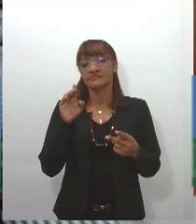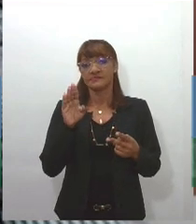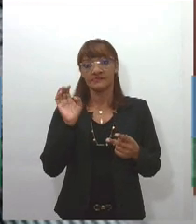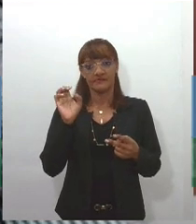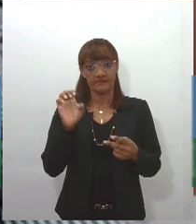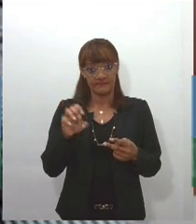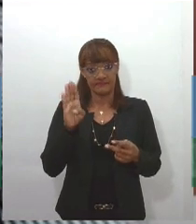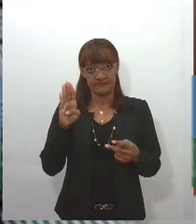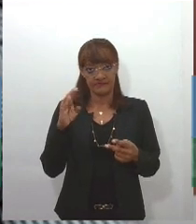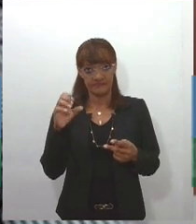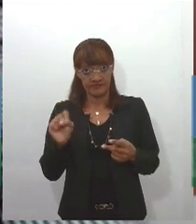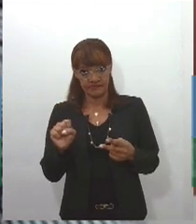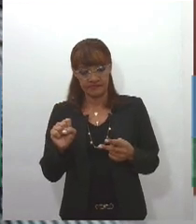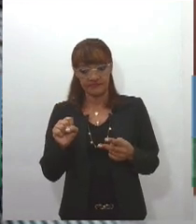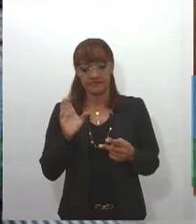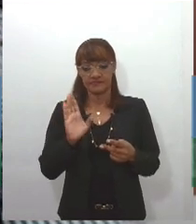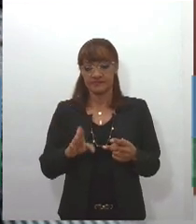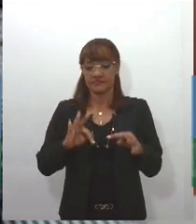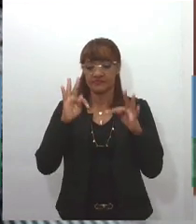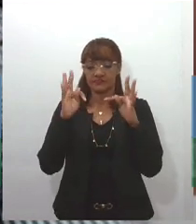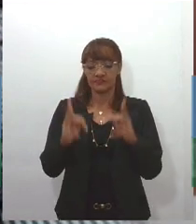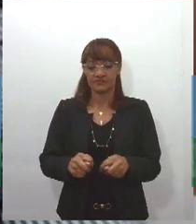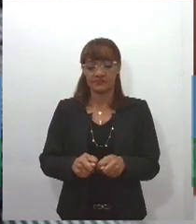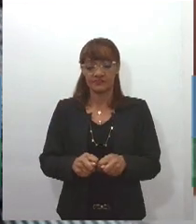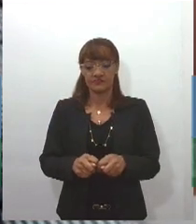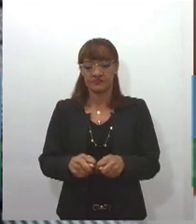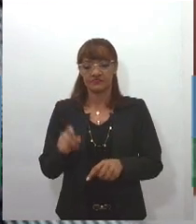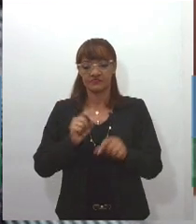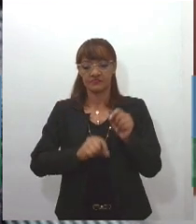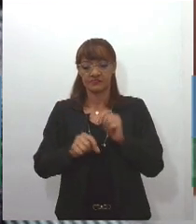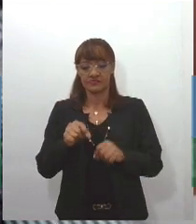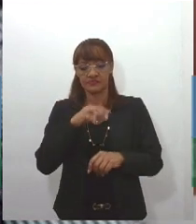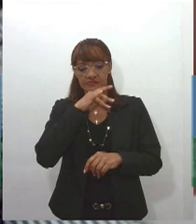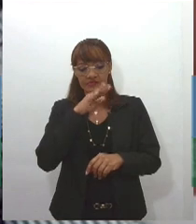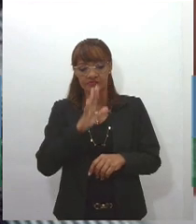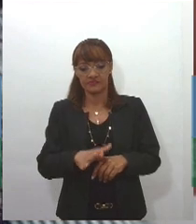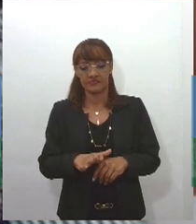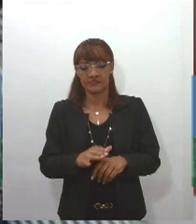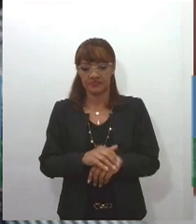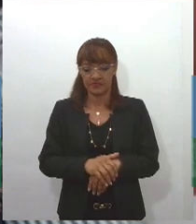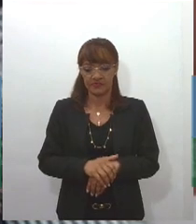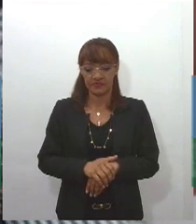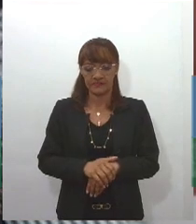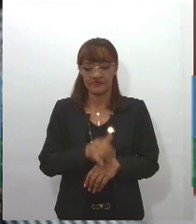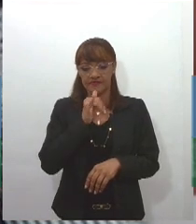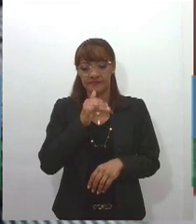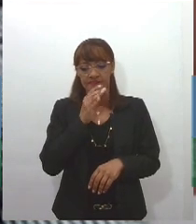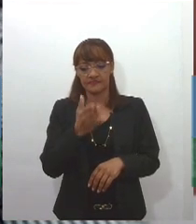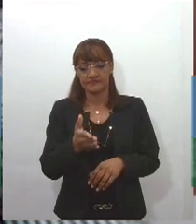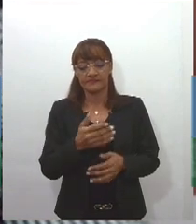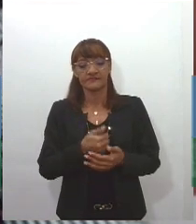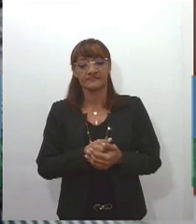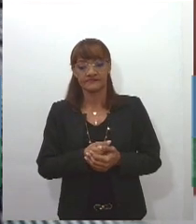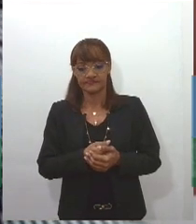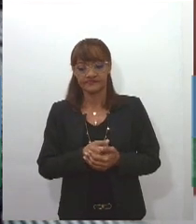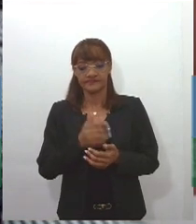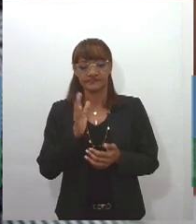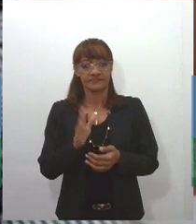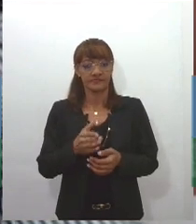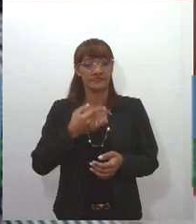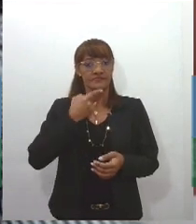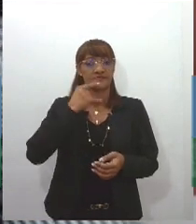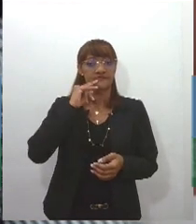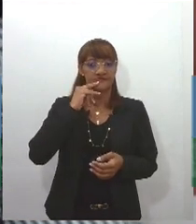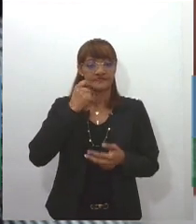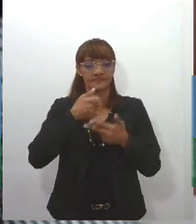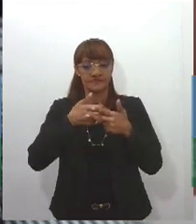os produtos que são maléficos à saúde ao meio ambiente no sentido Por exemplo que você disse em relação às bebidas alcoólicas entrou